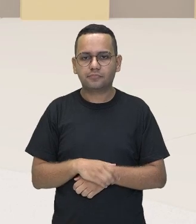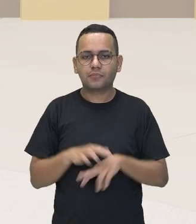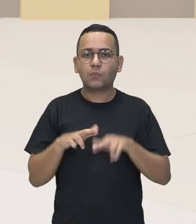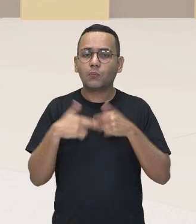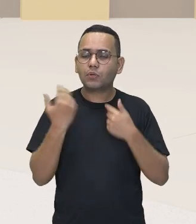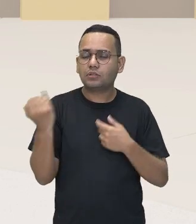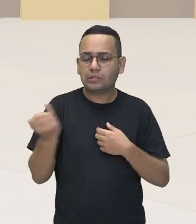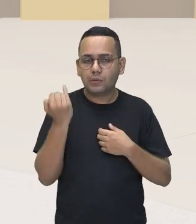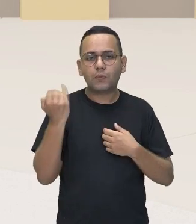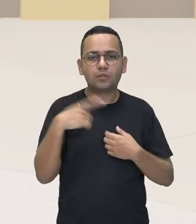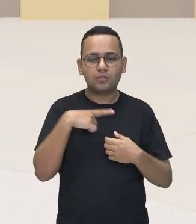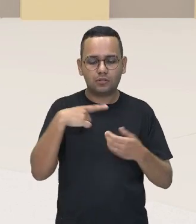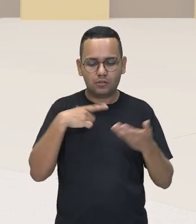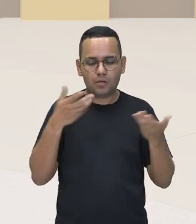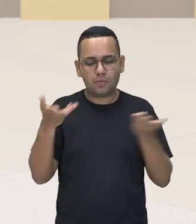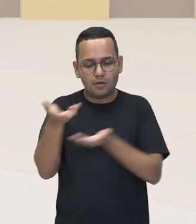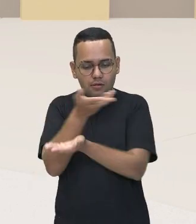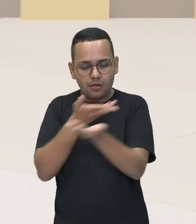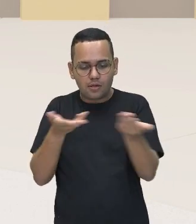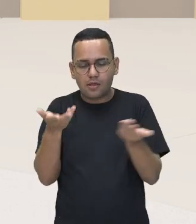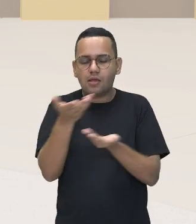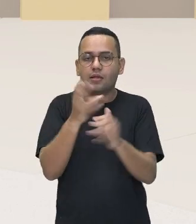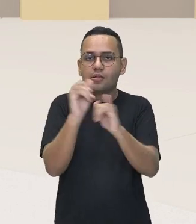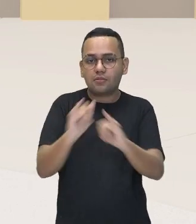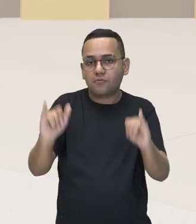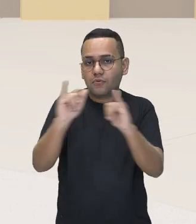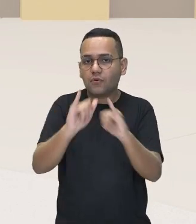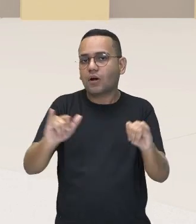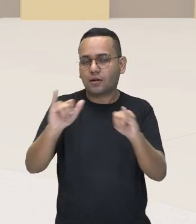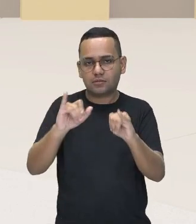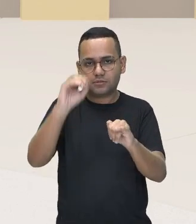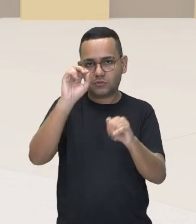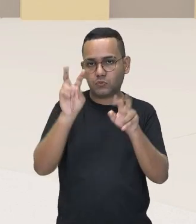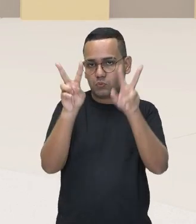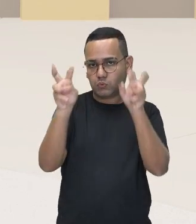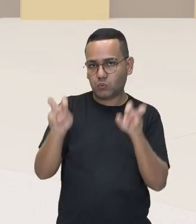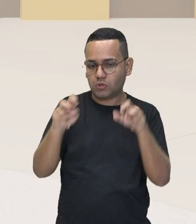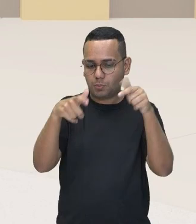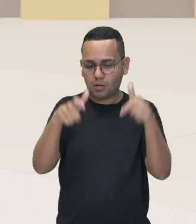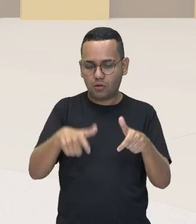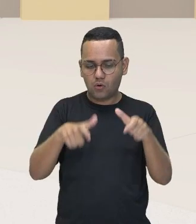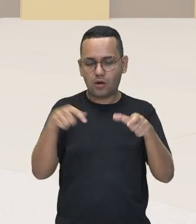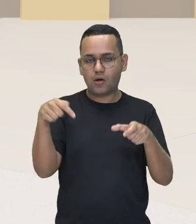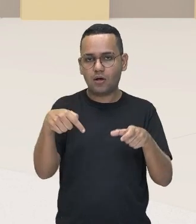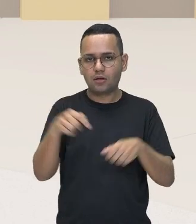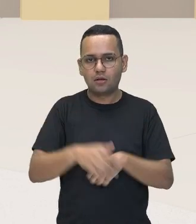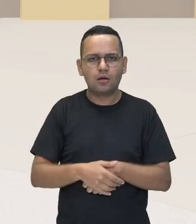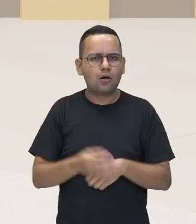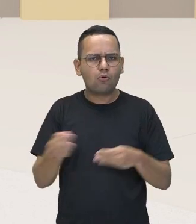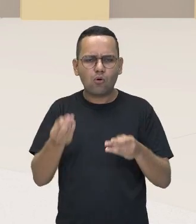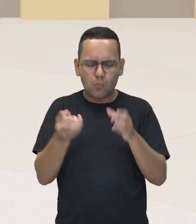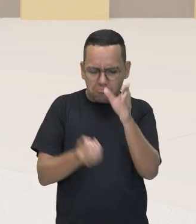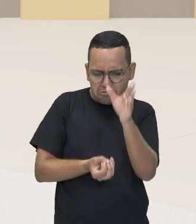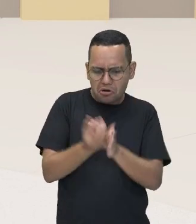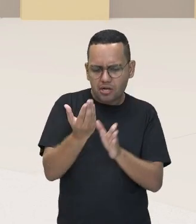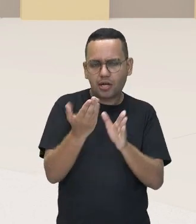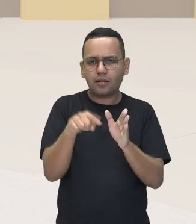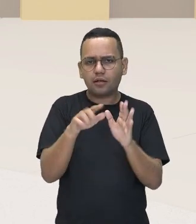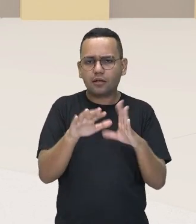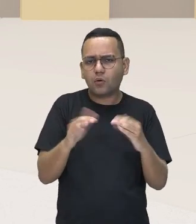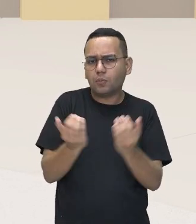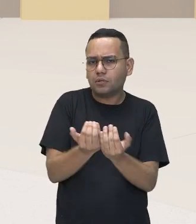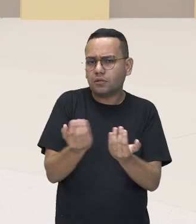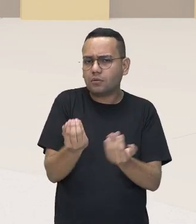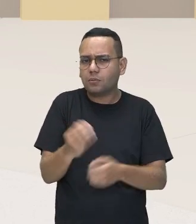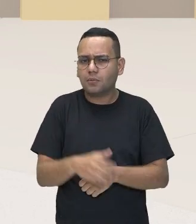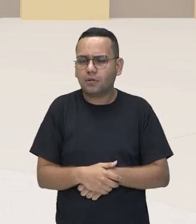saberes da sua comunidade, né? Então, qual é a origem da sua comunidade? Qual é a origem, então,